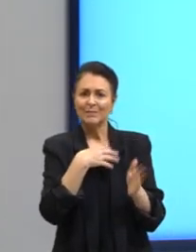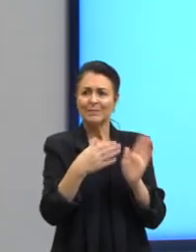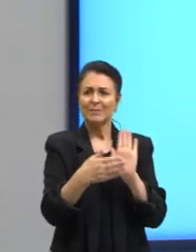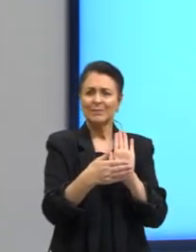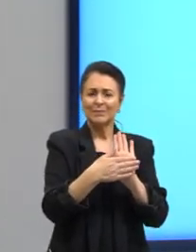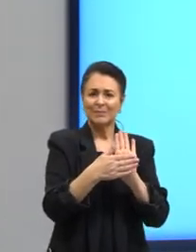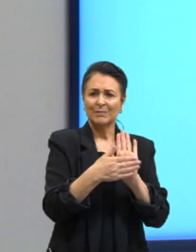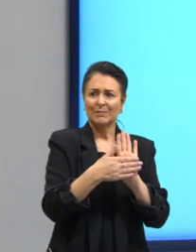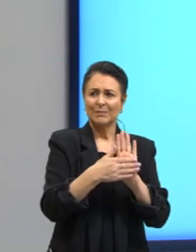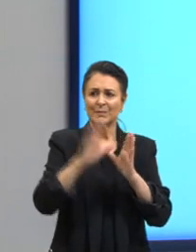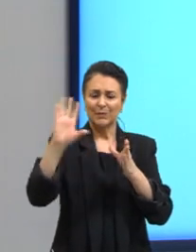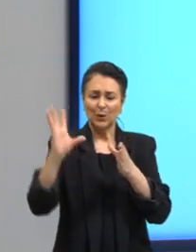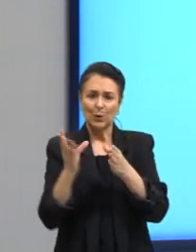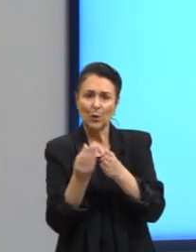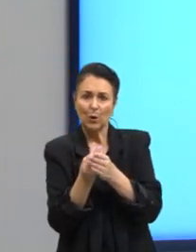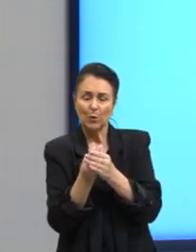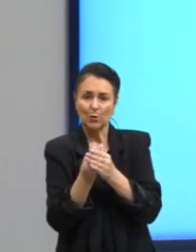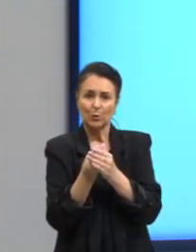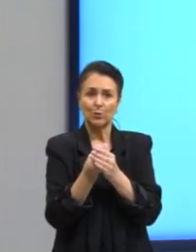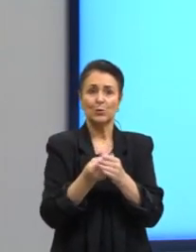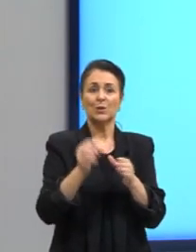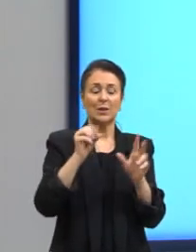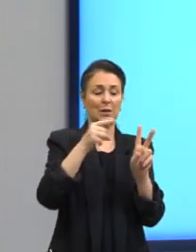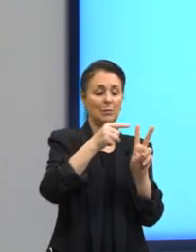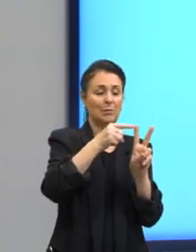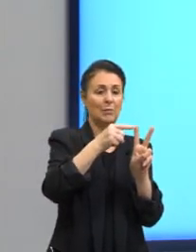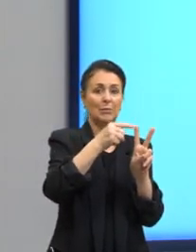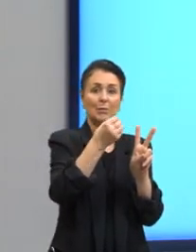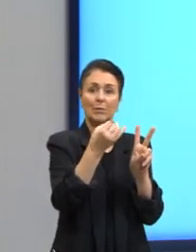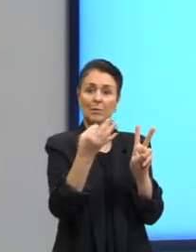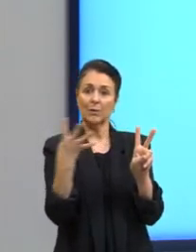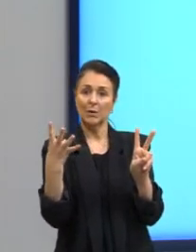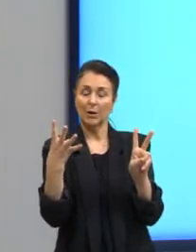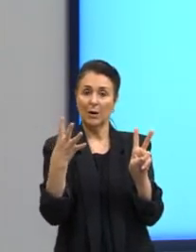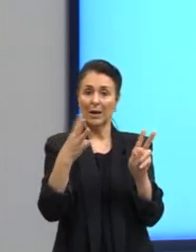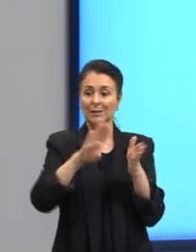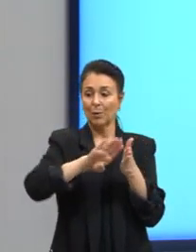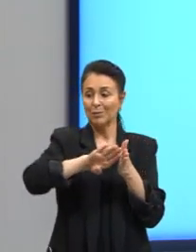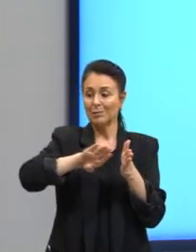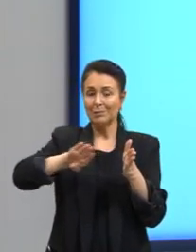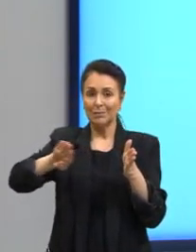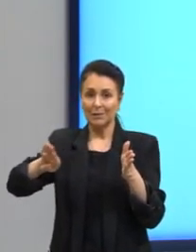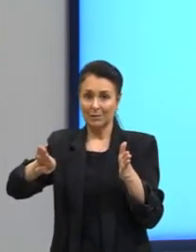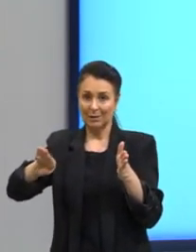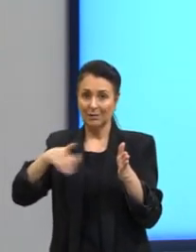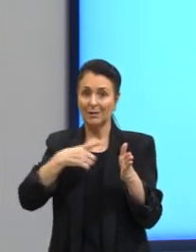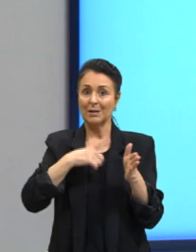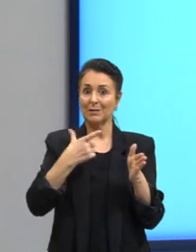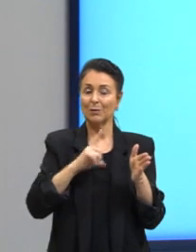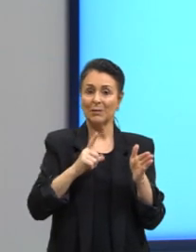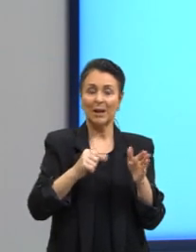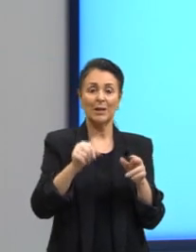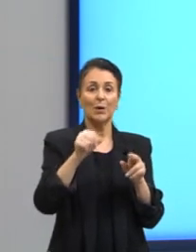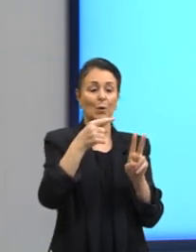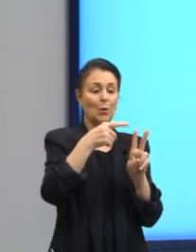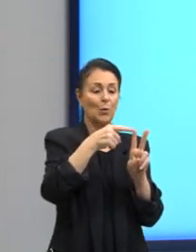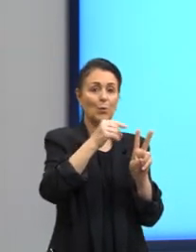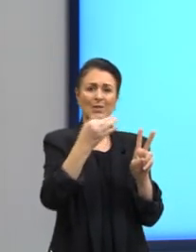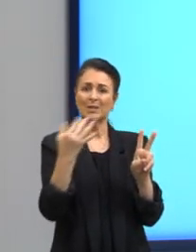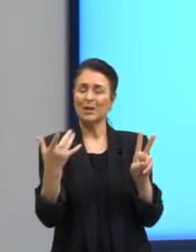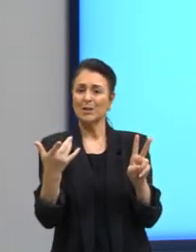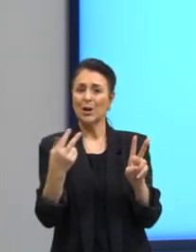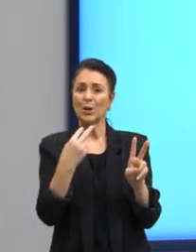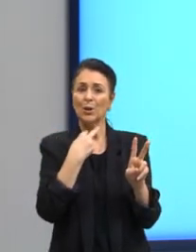do conjunto onde os irracionais são separados eles não contém os Racionais porque os Racionais